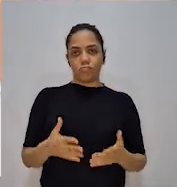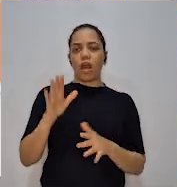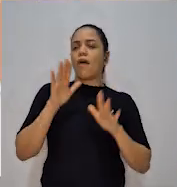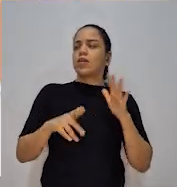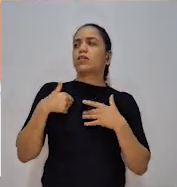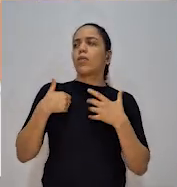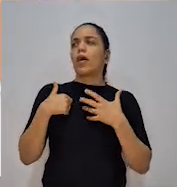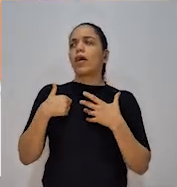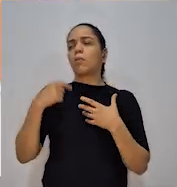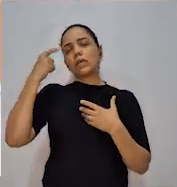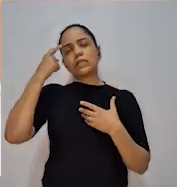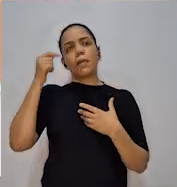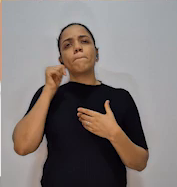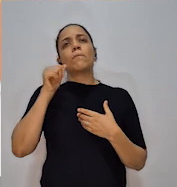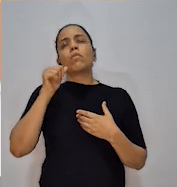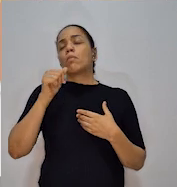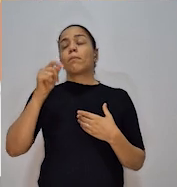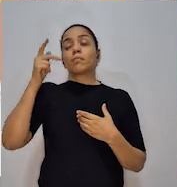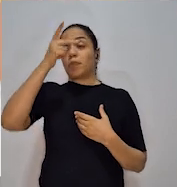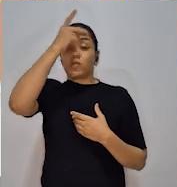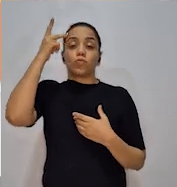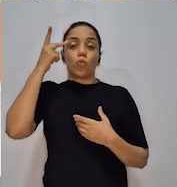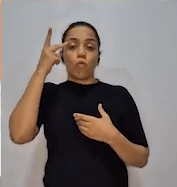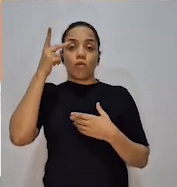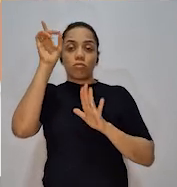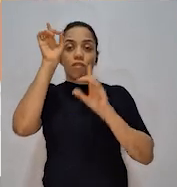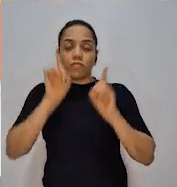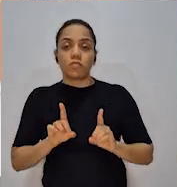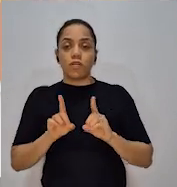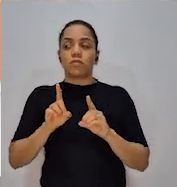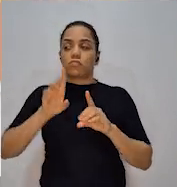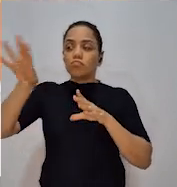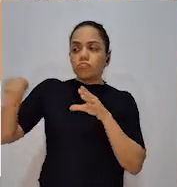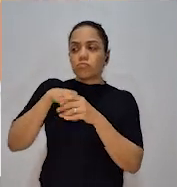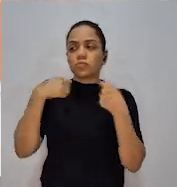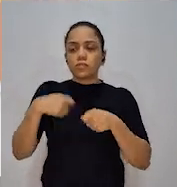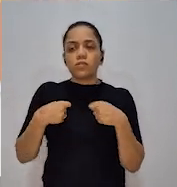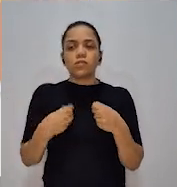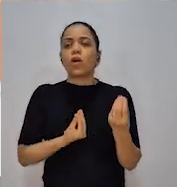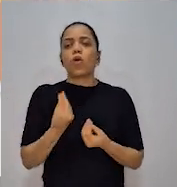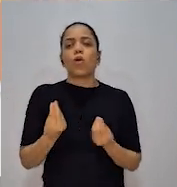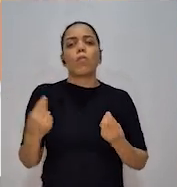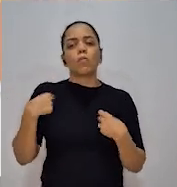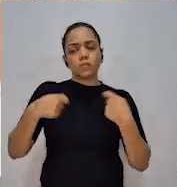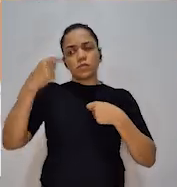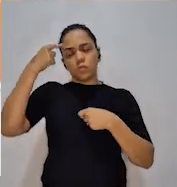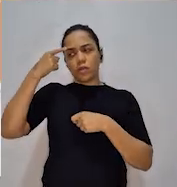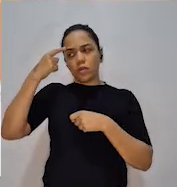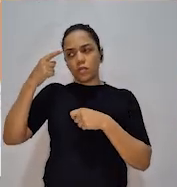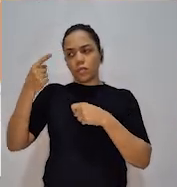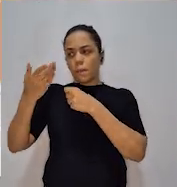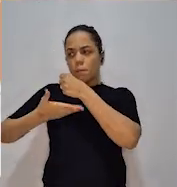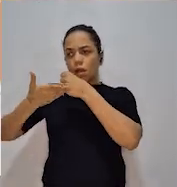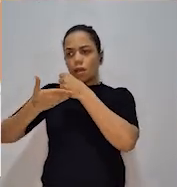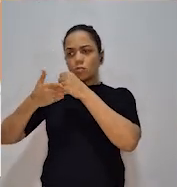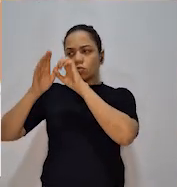com deficiência, que é o que vocês estavam perguntando bastante aqui, eu preciso ter infraestrutura adequada. Será que o meu ambiente de trabalho. Ai, Simone, mas é